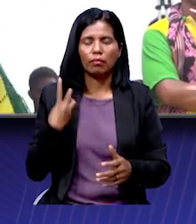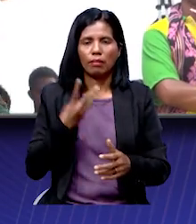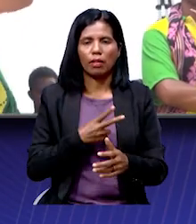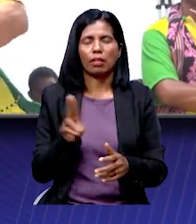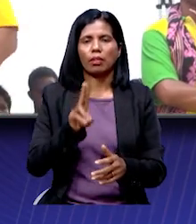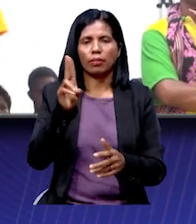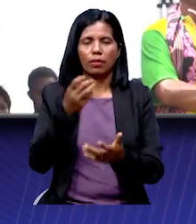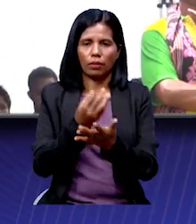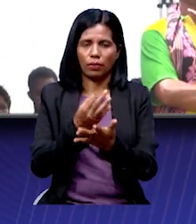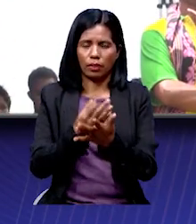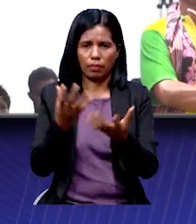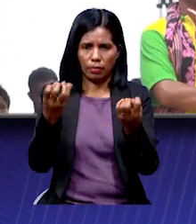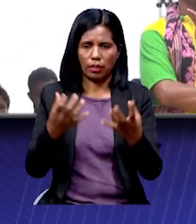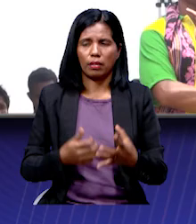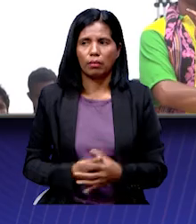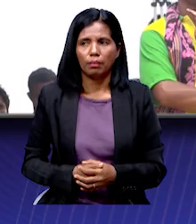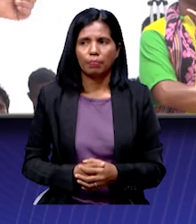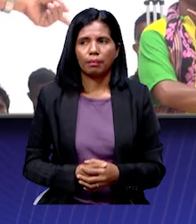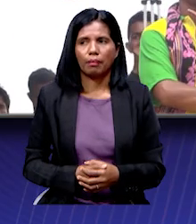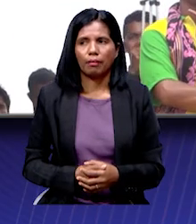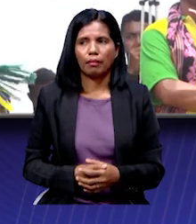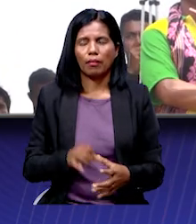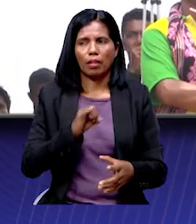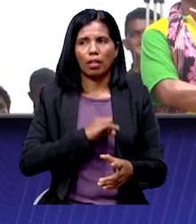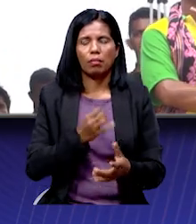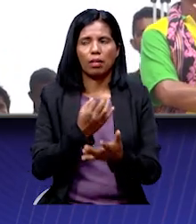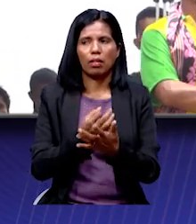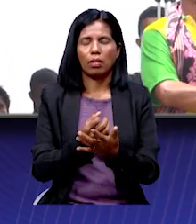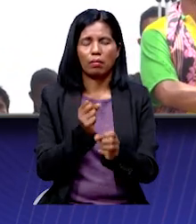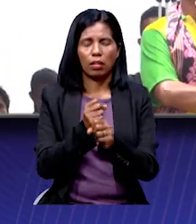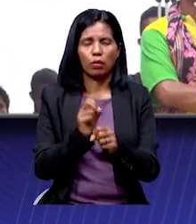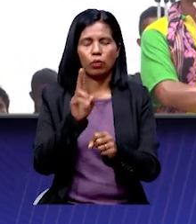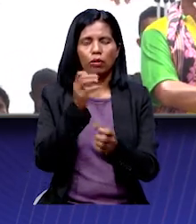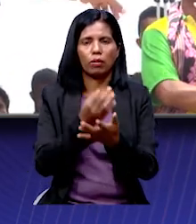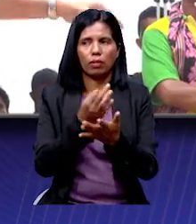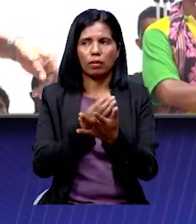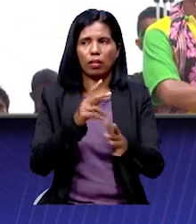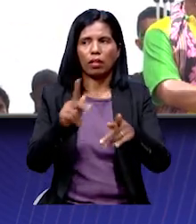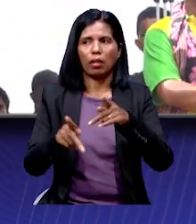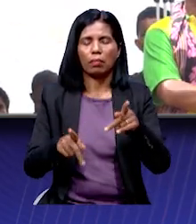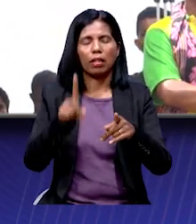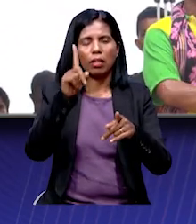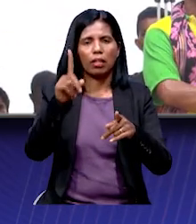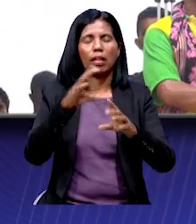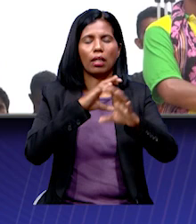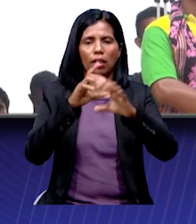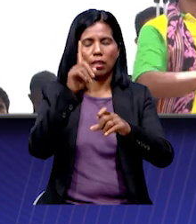16 milhões. How uma carta 16 milhões ne ohine uma. Povo ne ida hokareta di humu iha woino.